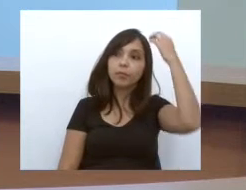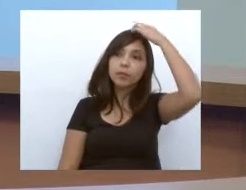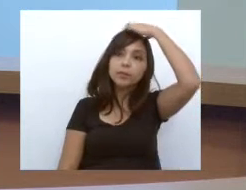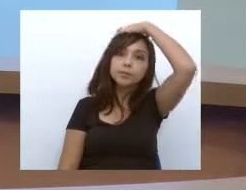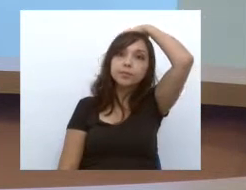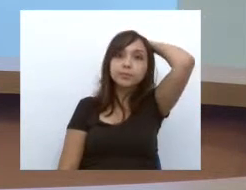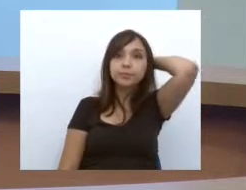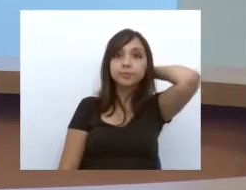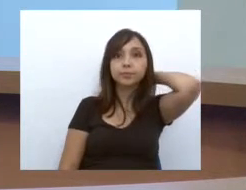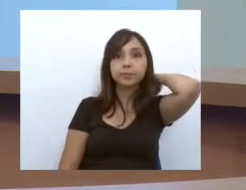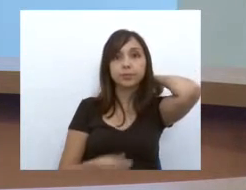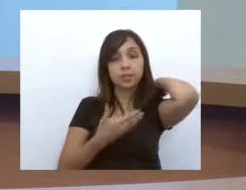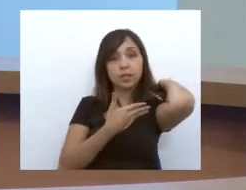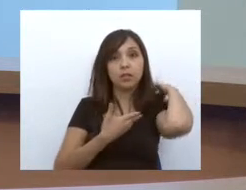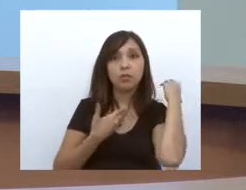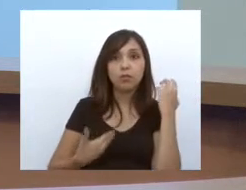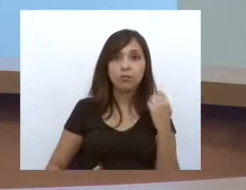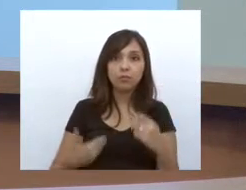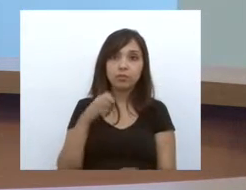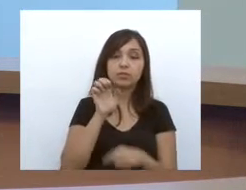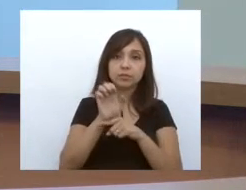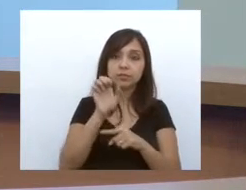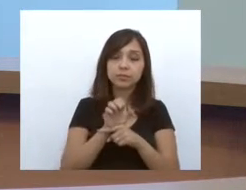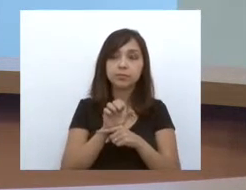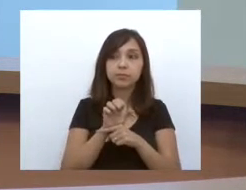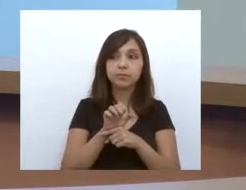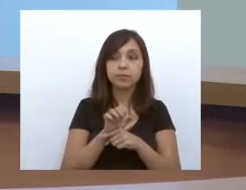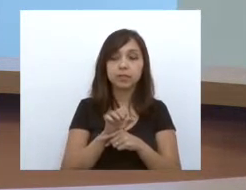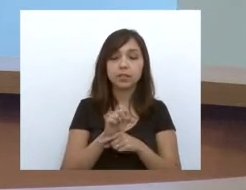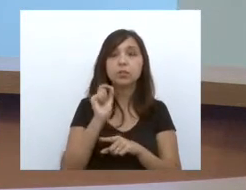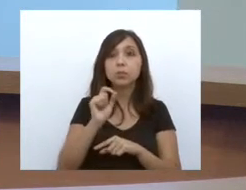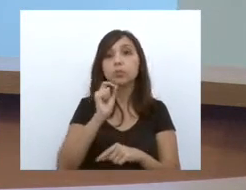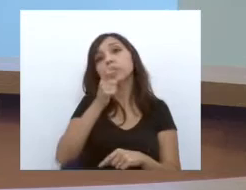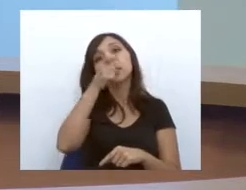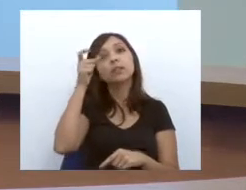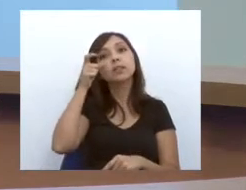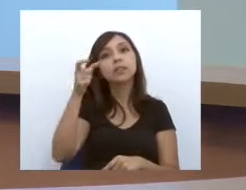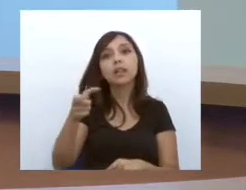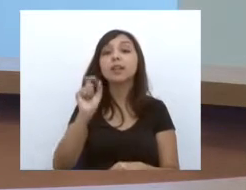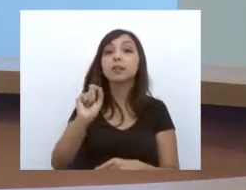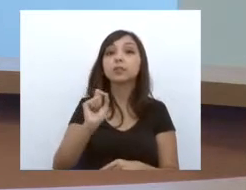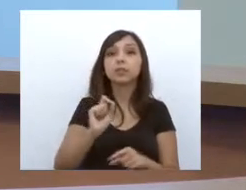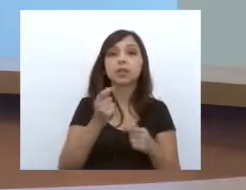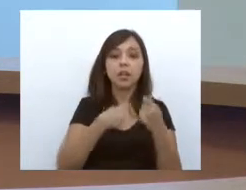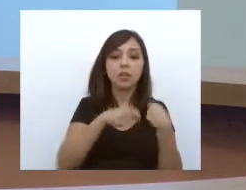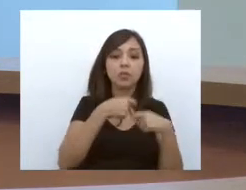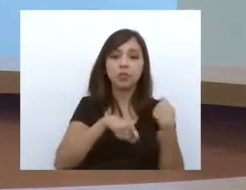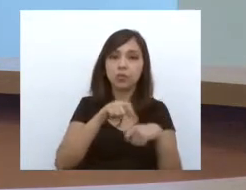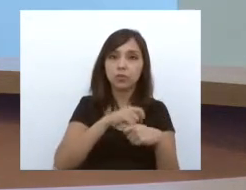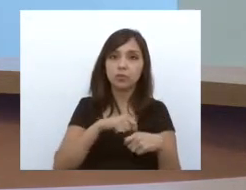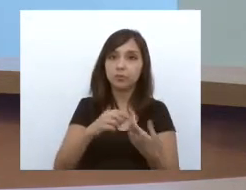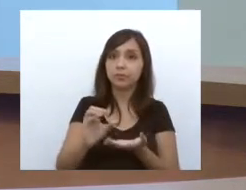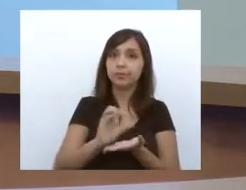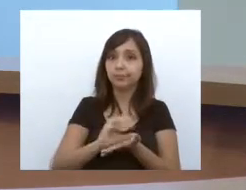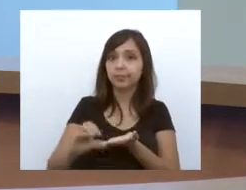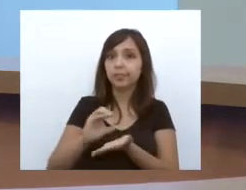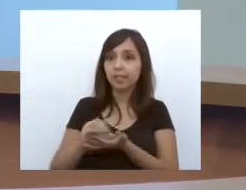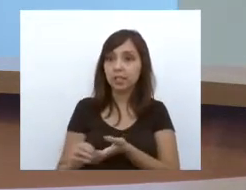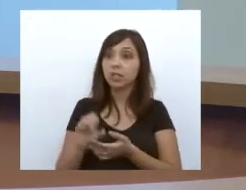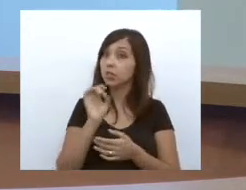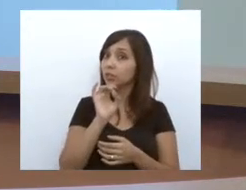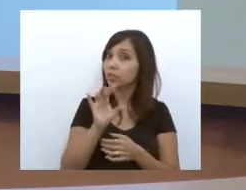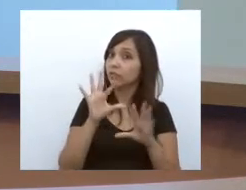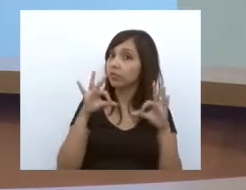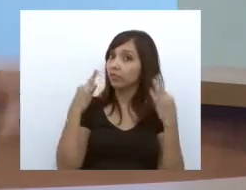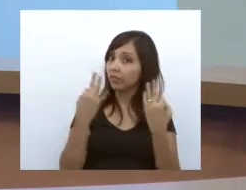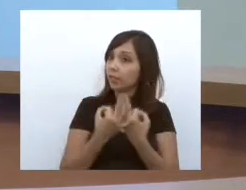como sempre, a partir do governo do estado de São Paulo, o que interessa é a economia de recursos e não que as